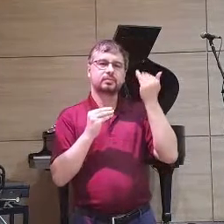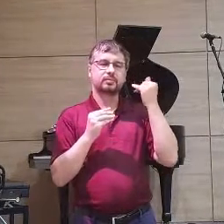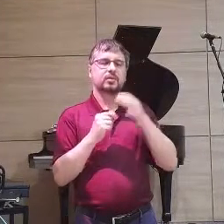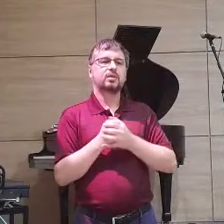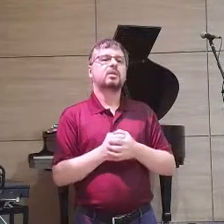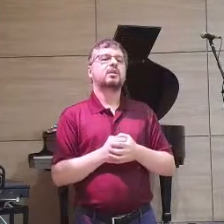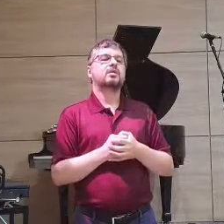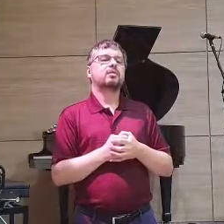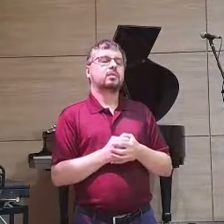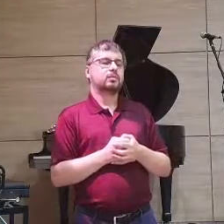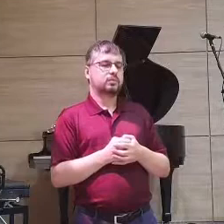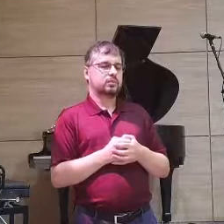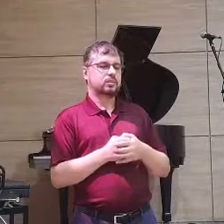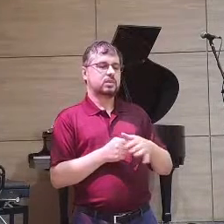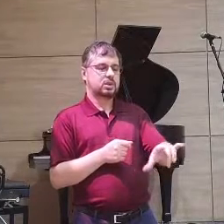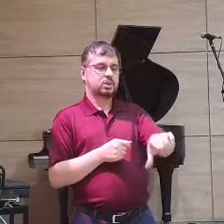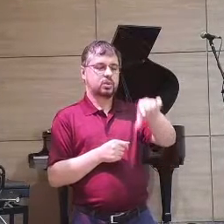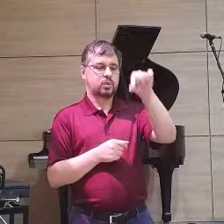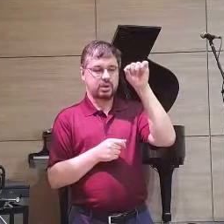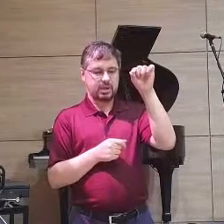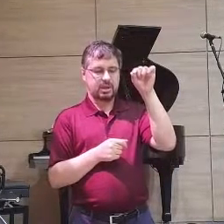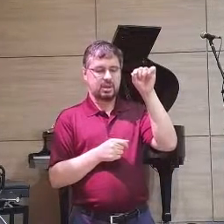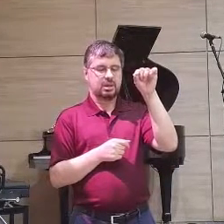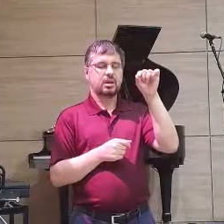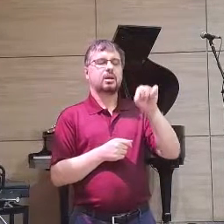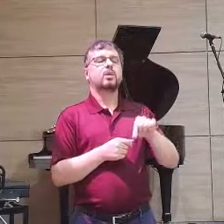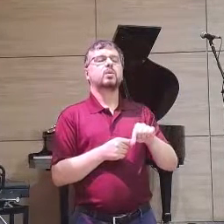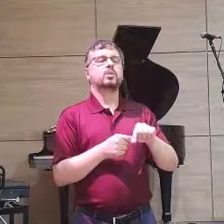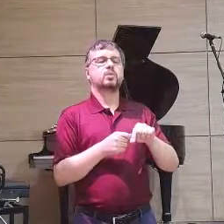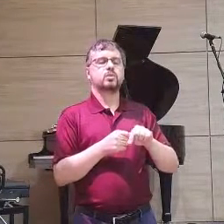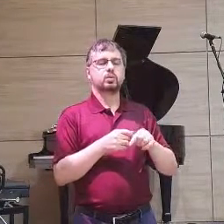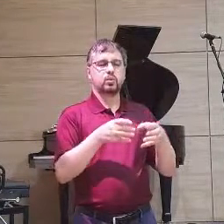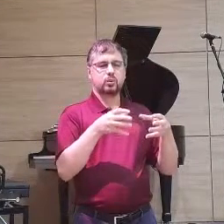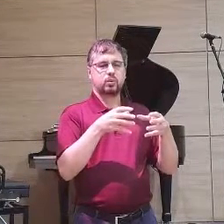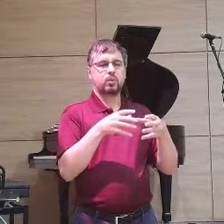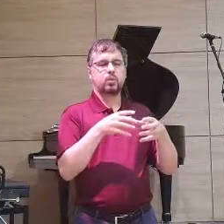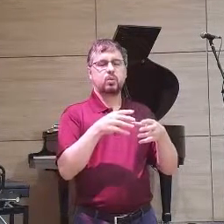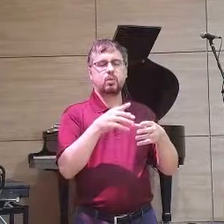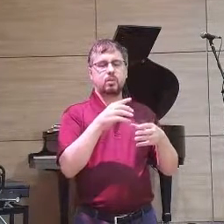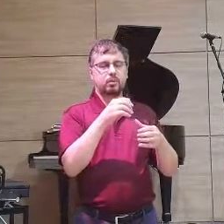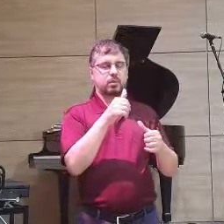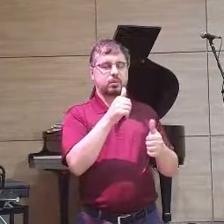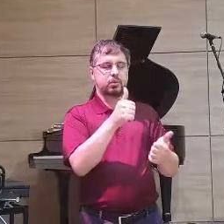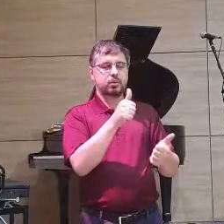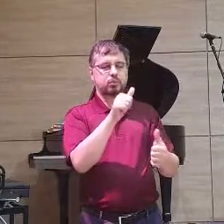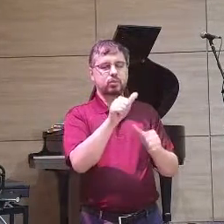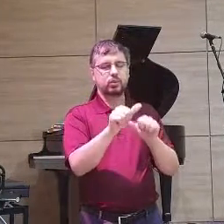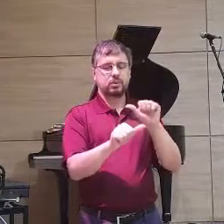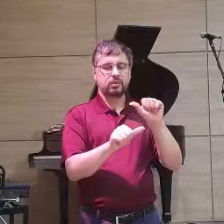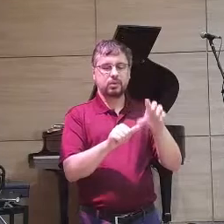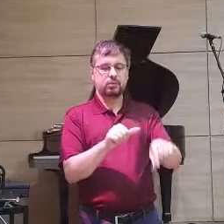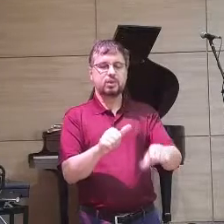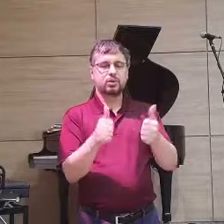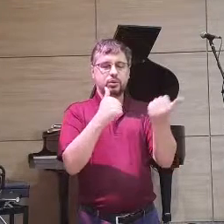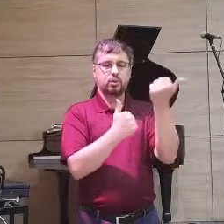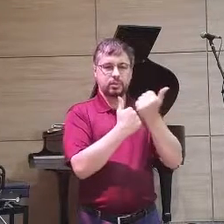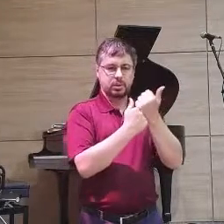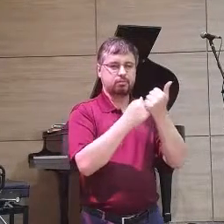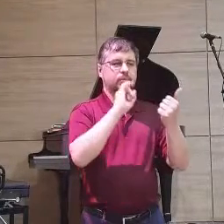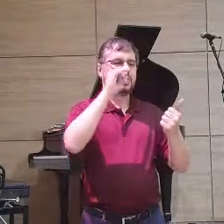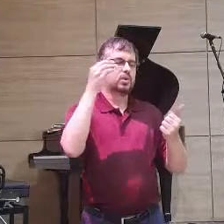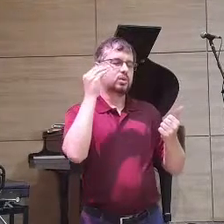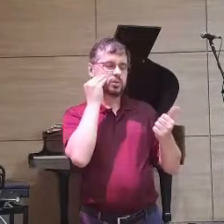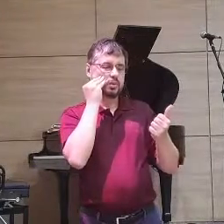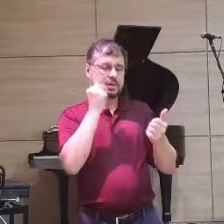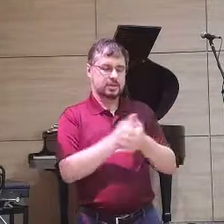o apóstolo para substituir Judas ao invés de buscar a orientação do Espírito Santo Espírito Santo vai chegar no capítulo 2 no capítulo